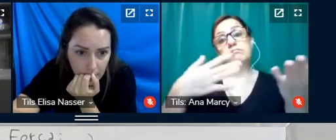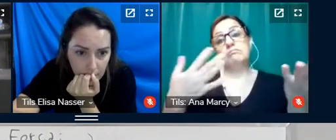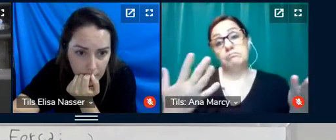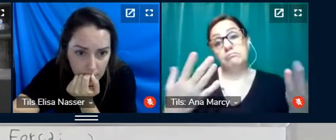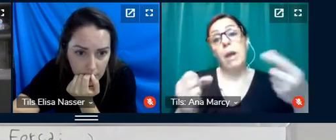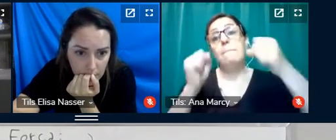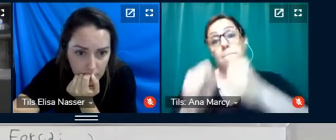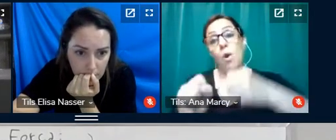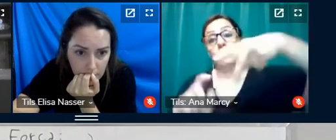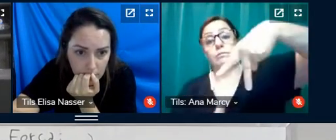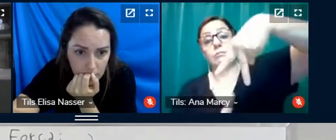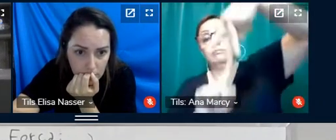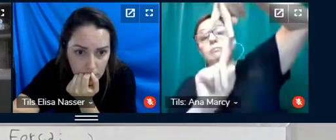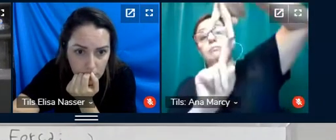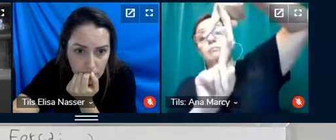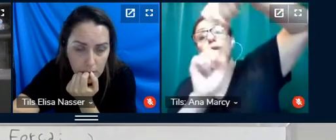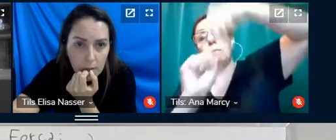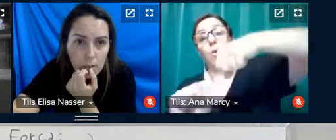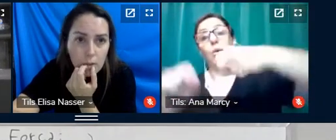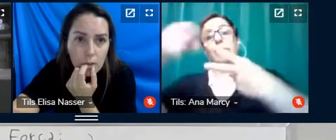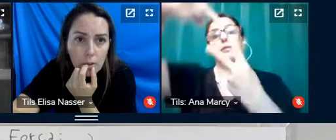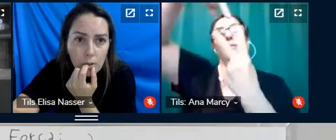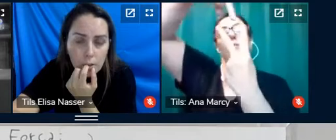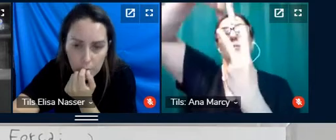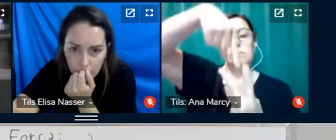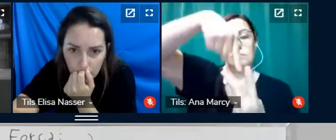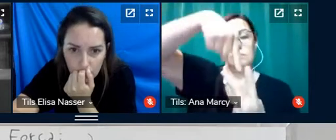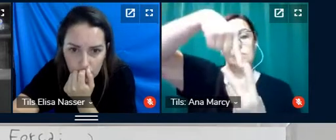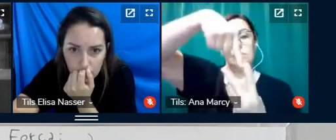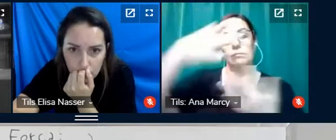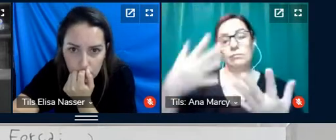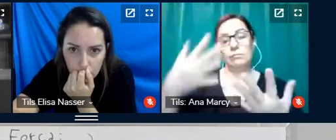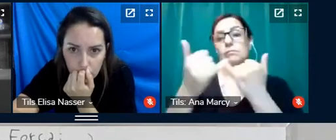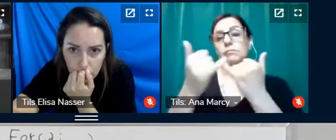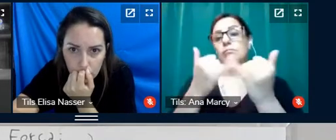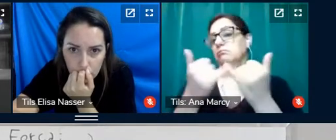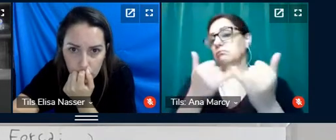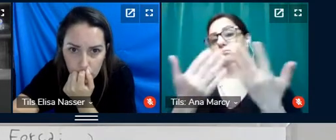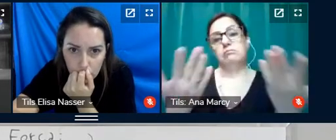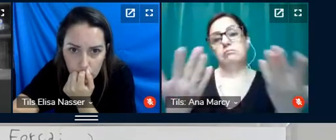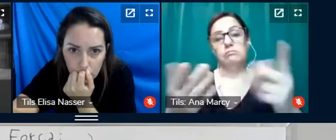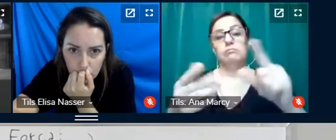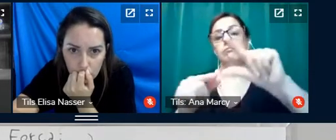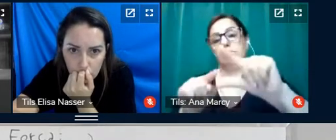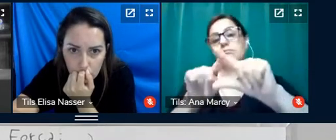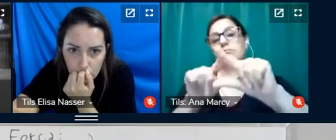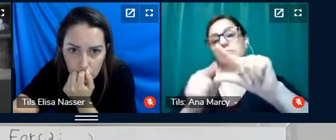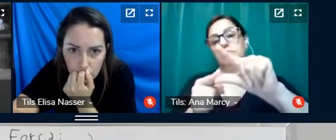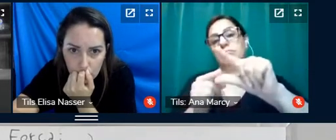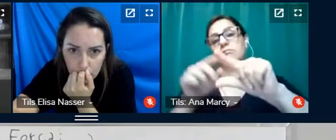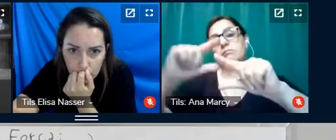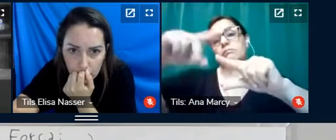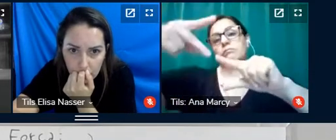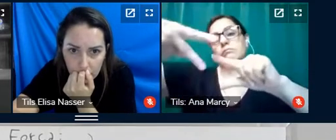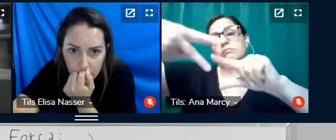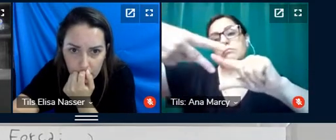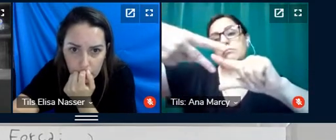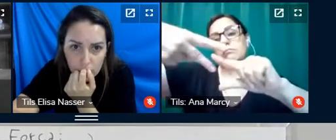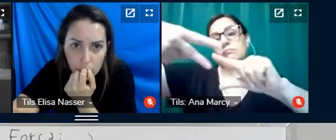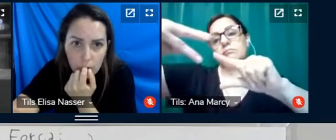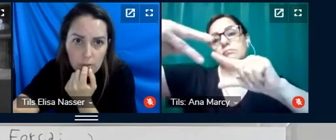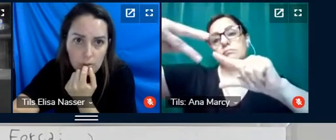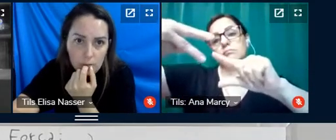você precisa de uma intensidade, de uma direção de referência e um sentido. Está para cima, está para baixo,